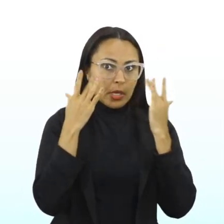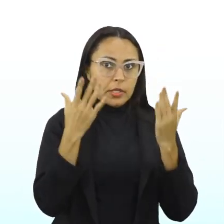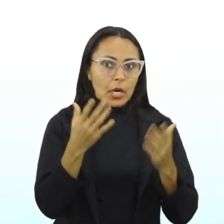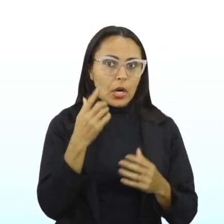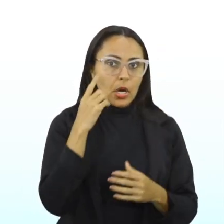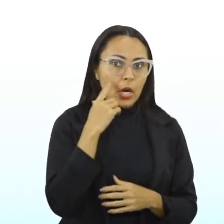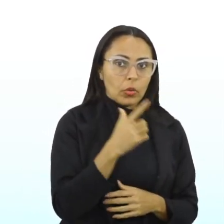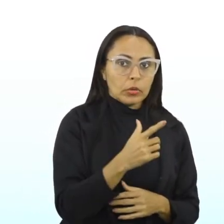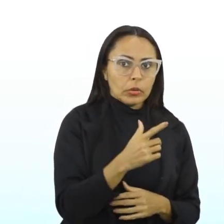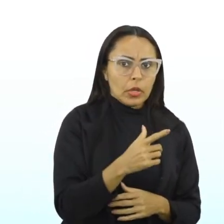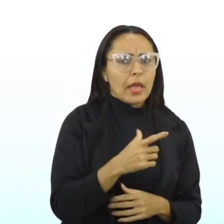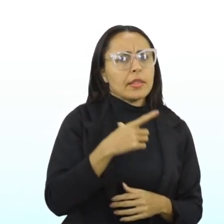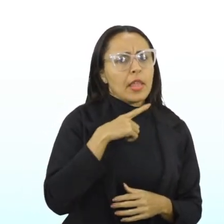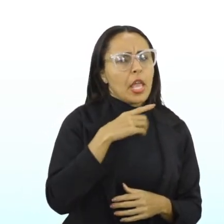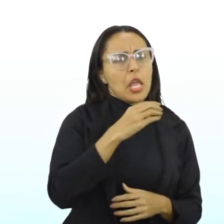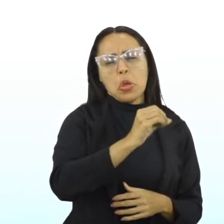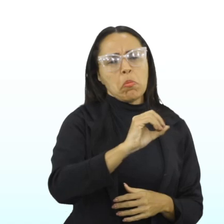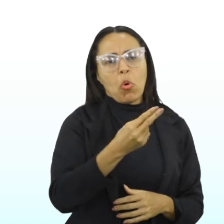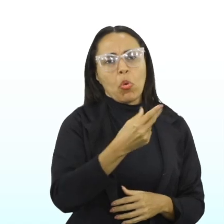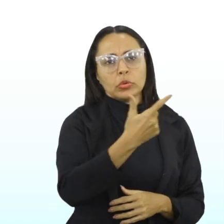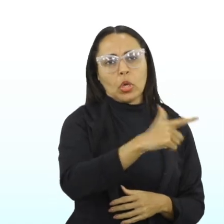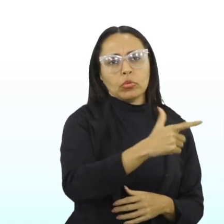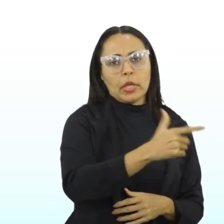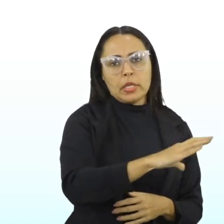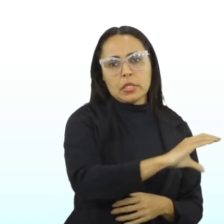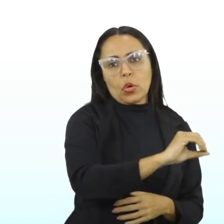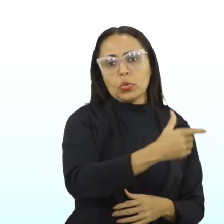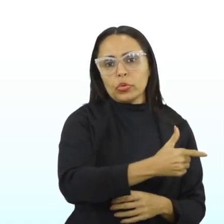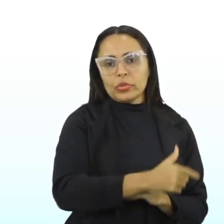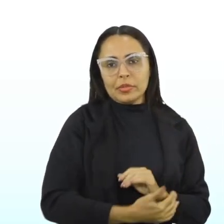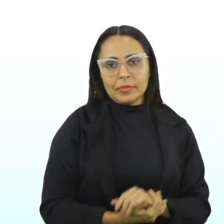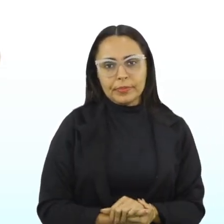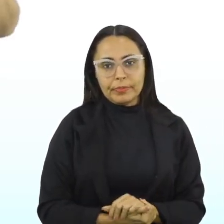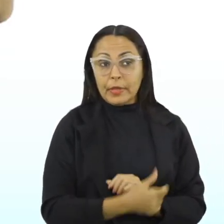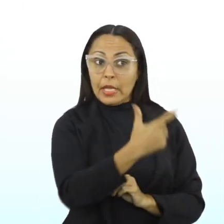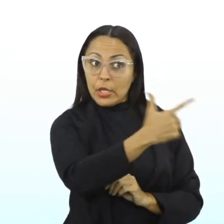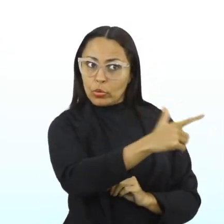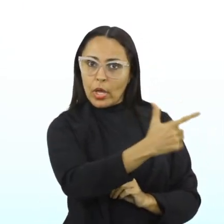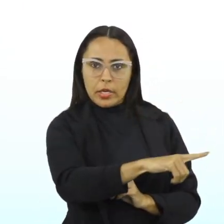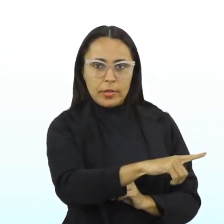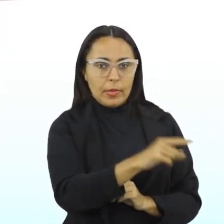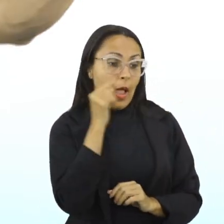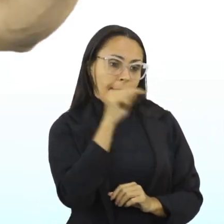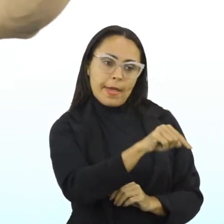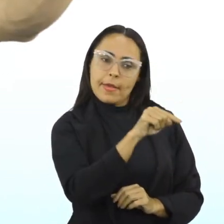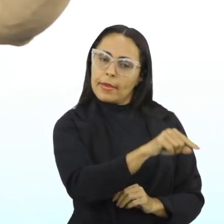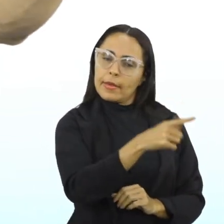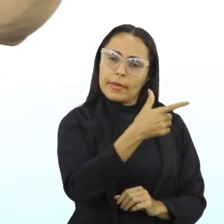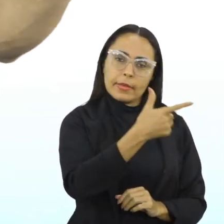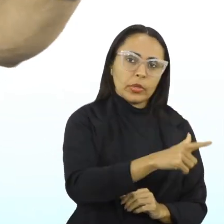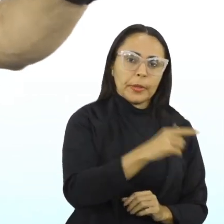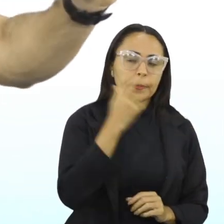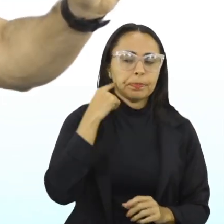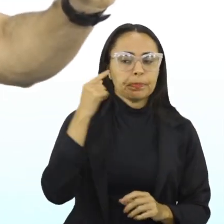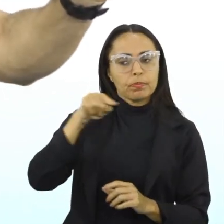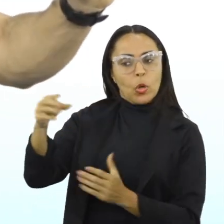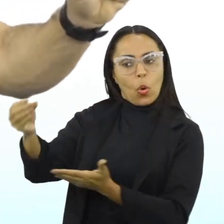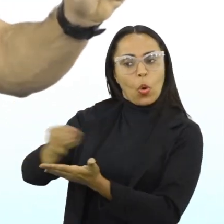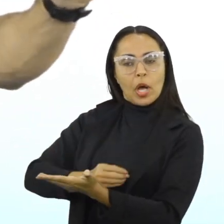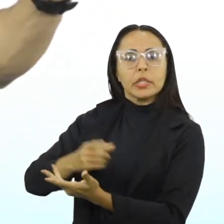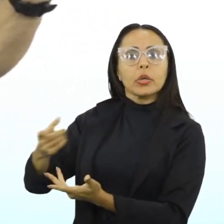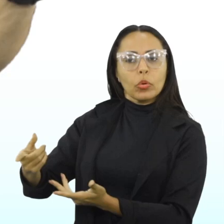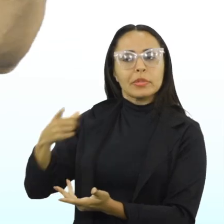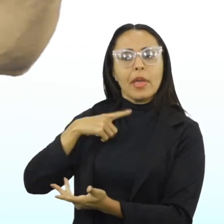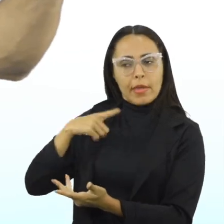Tem ou não tem carbono? Inorgânico, tem ou não tem? Isso, não tem. O inorgânico não tem carbono. Os